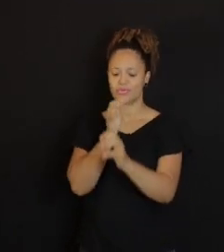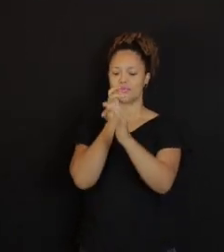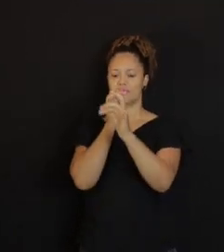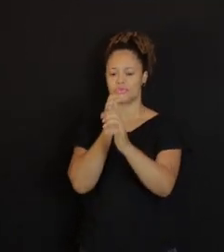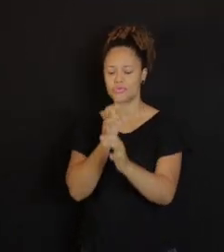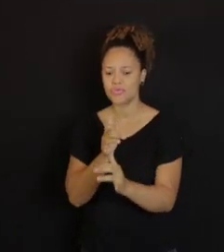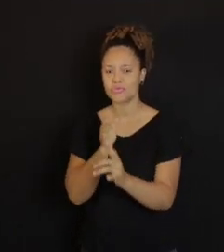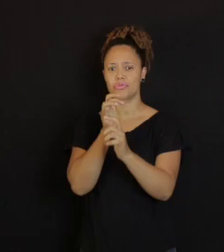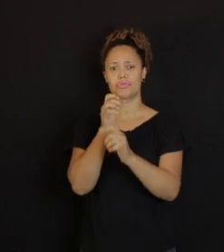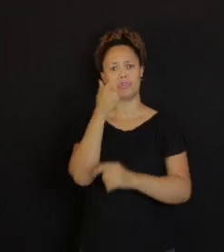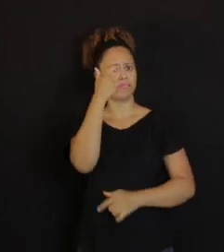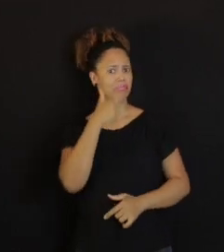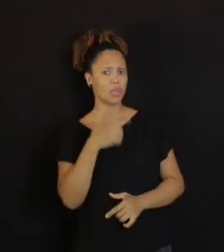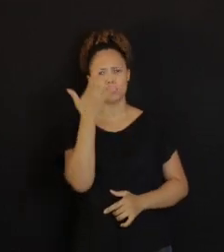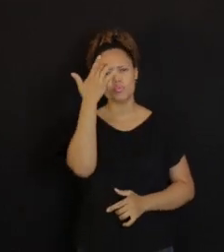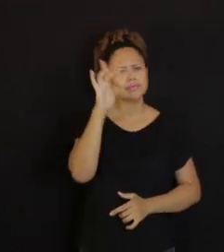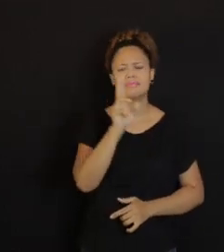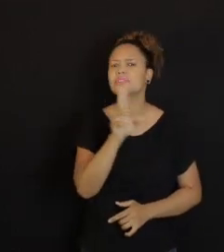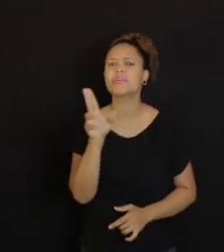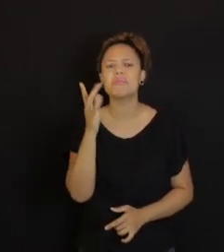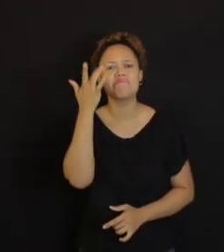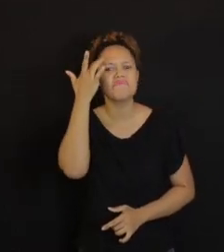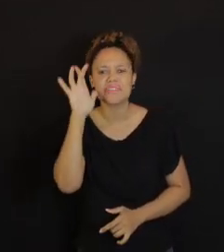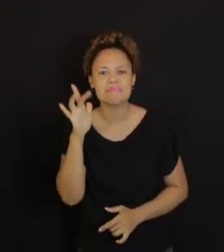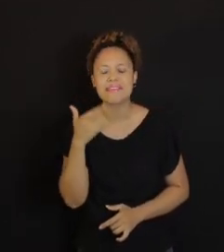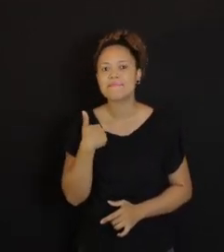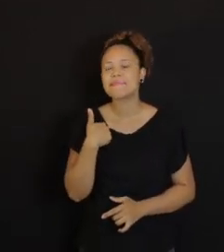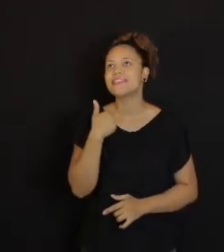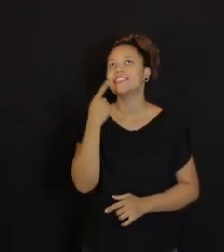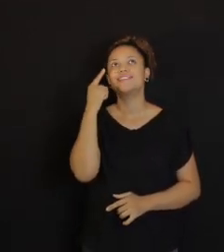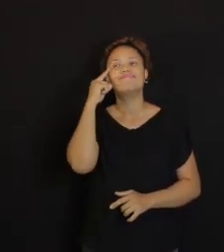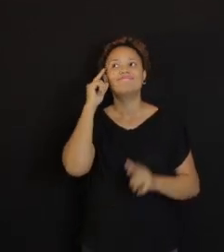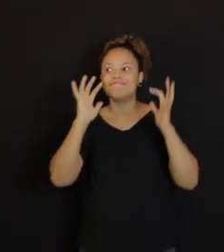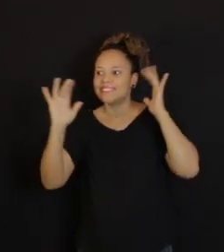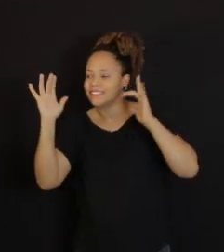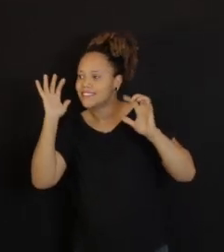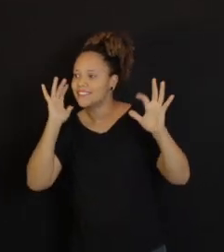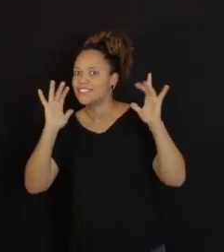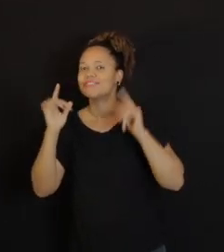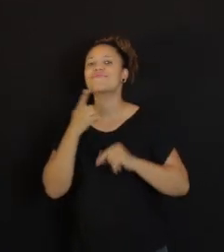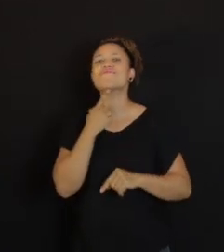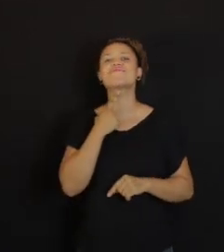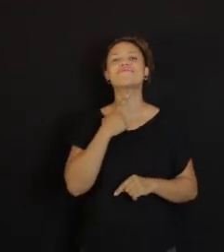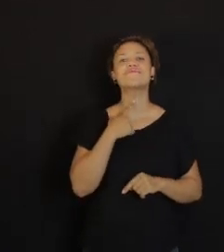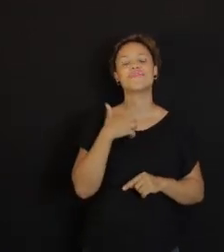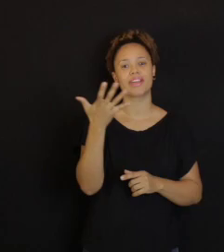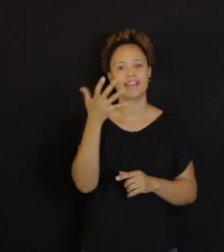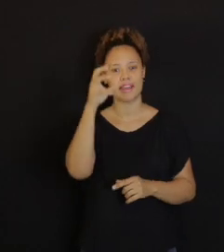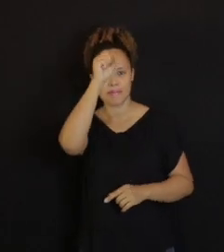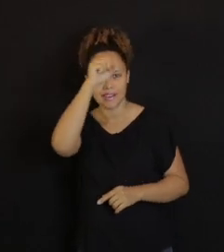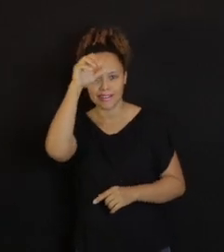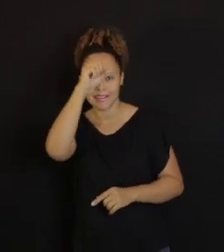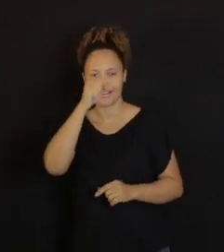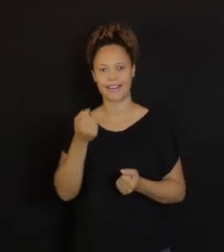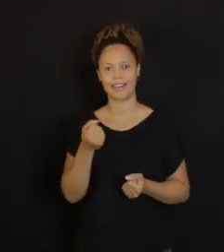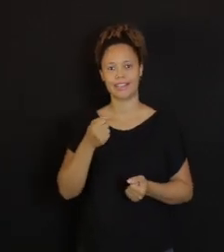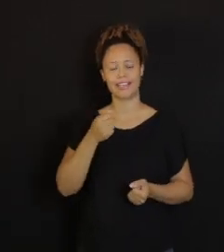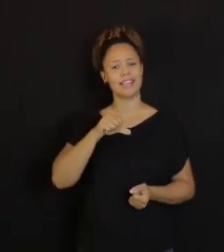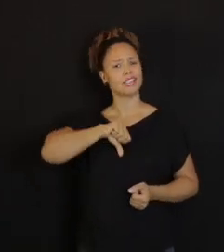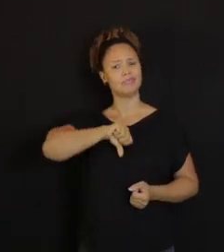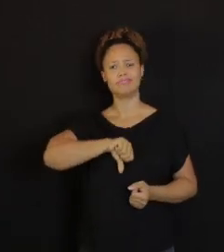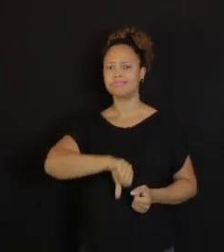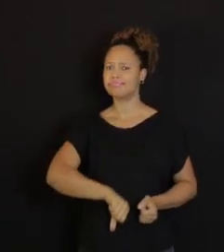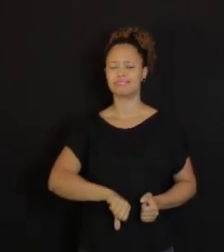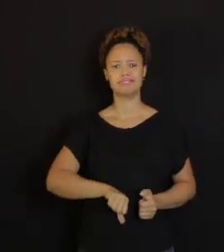saxofone, e eu não sabia o nome do instrumento, mas eu já fiquei com aquela vontade de aprender. A minha autoestima era